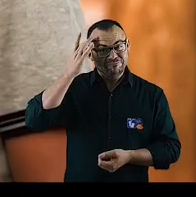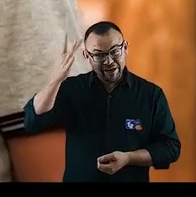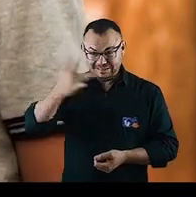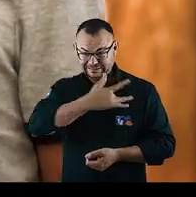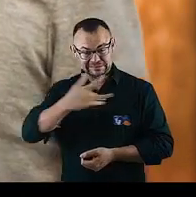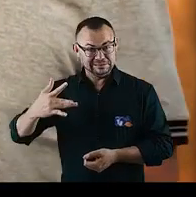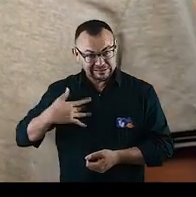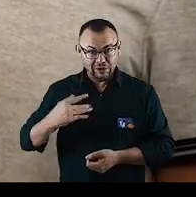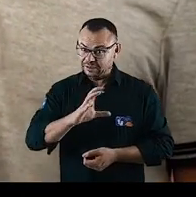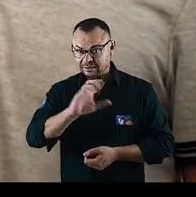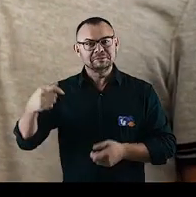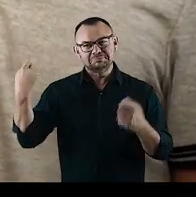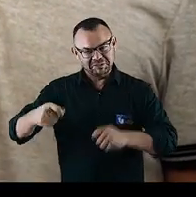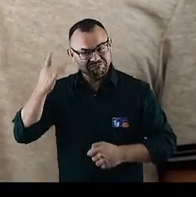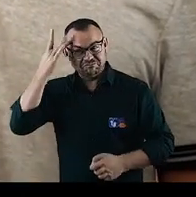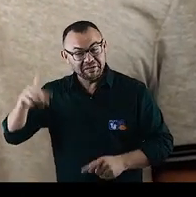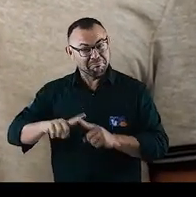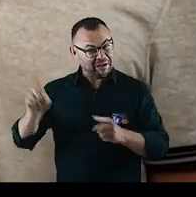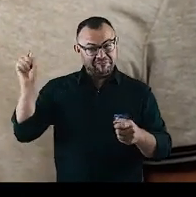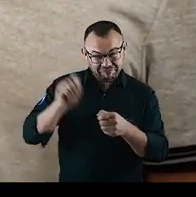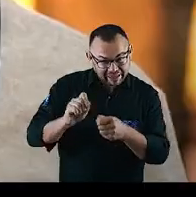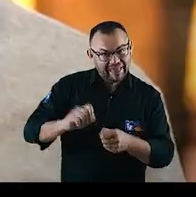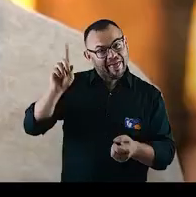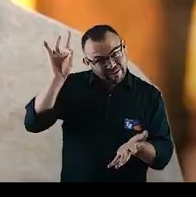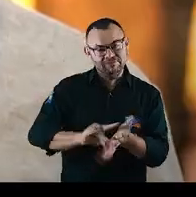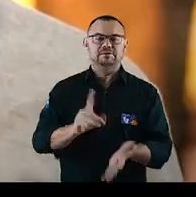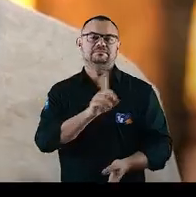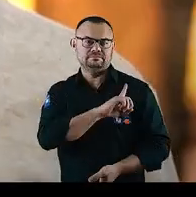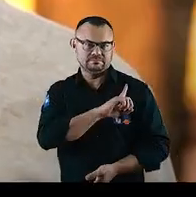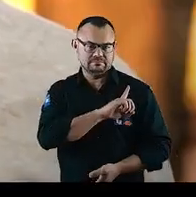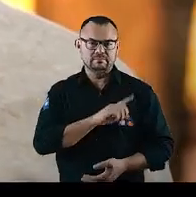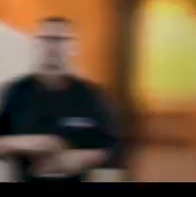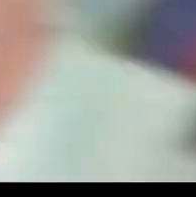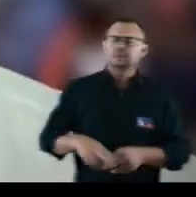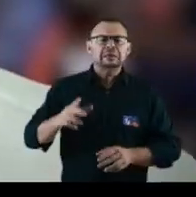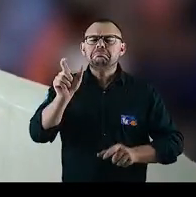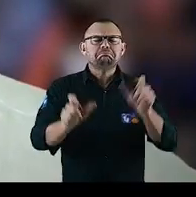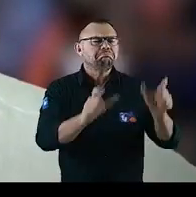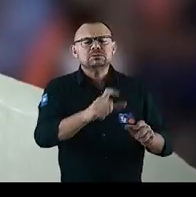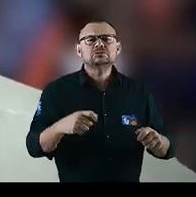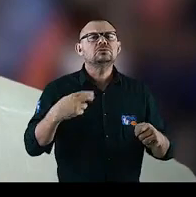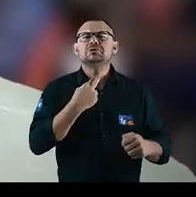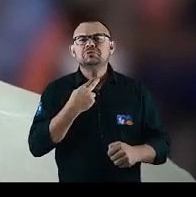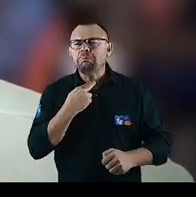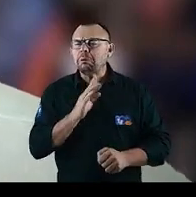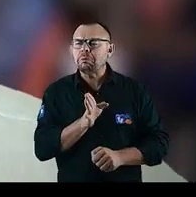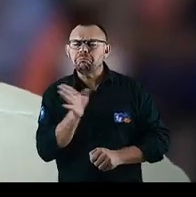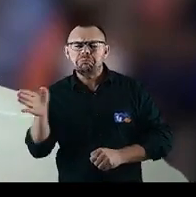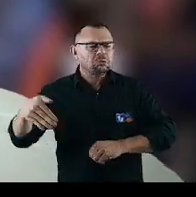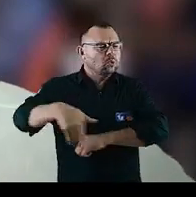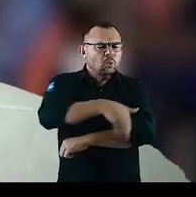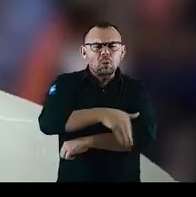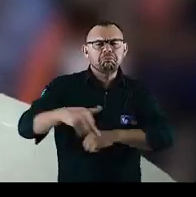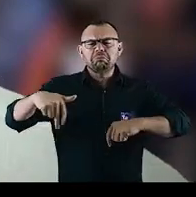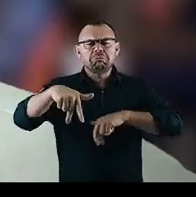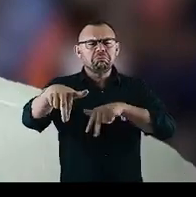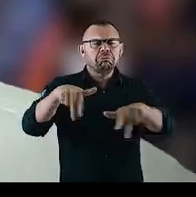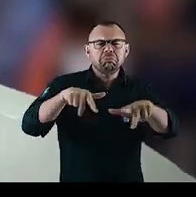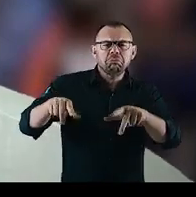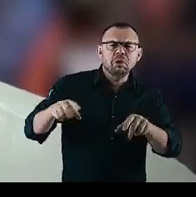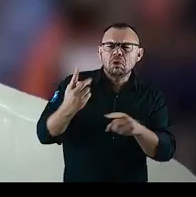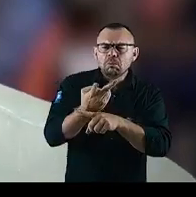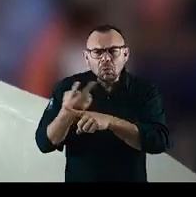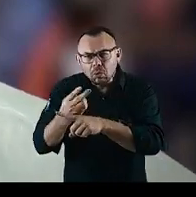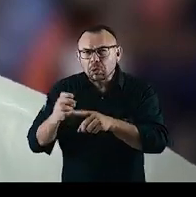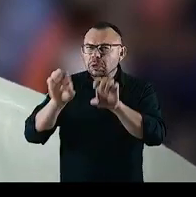Falar que sabe o que a saúde de Campo Grande precisa é fácil. Fazer é com Dagoberto. As pessoas não podem ficar de uma UPA para outra